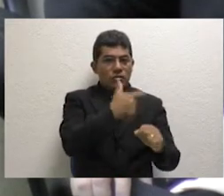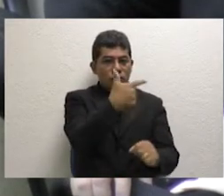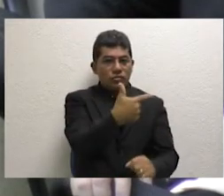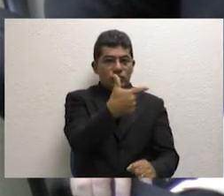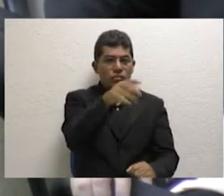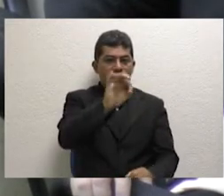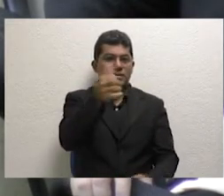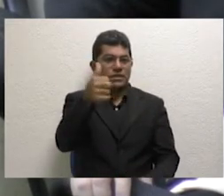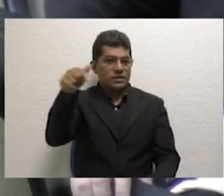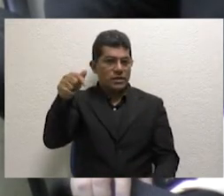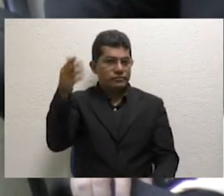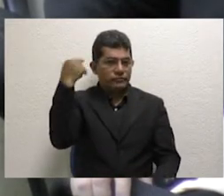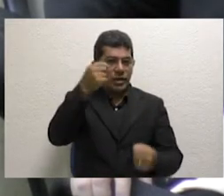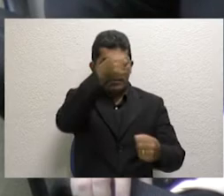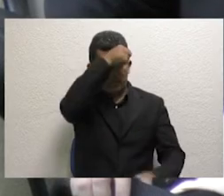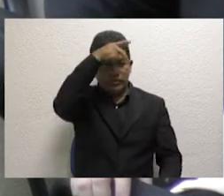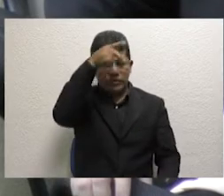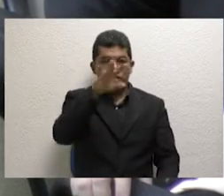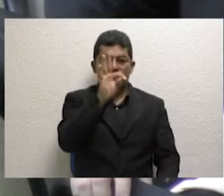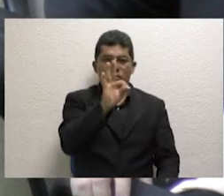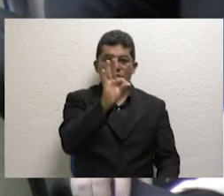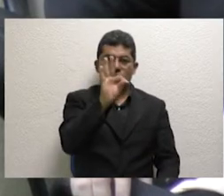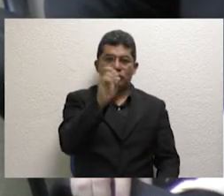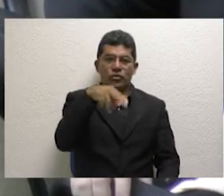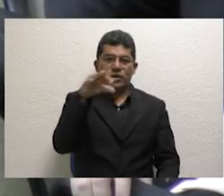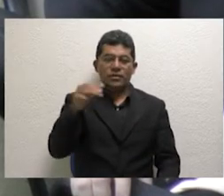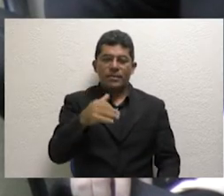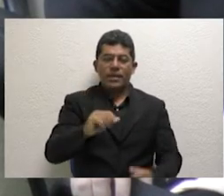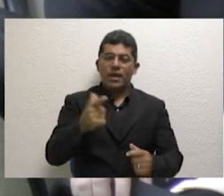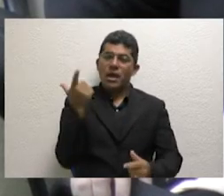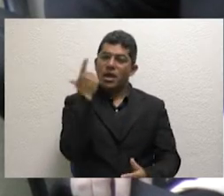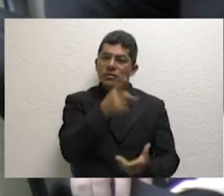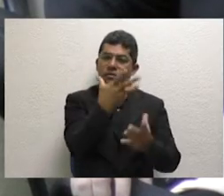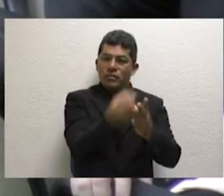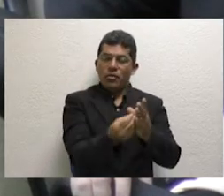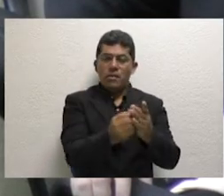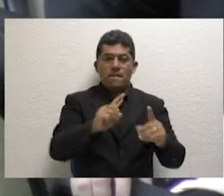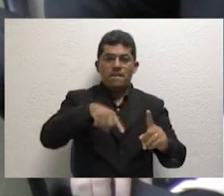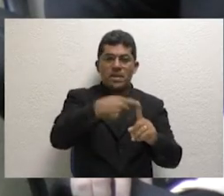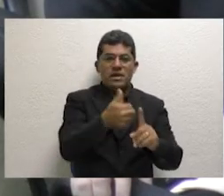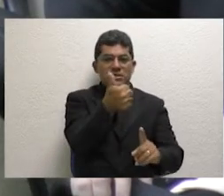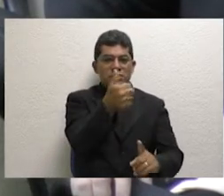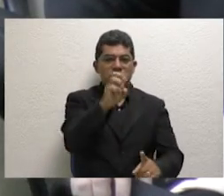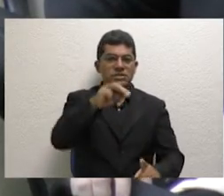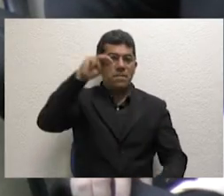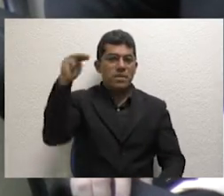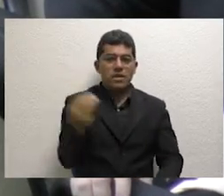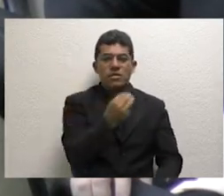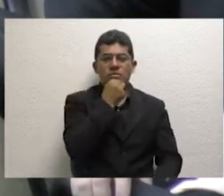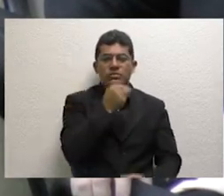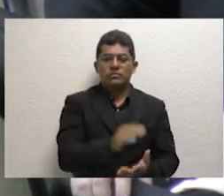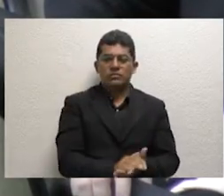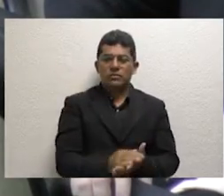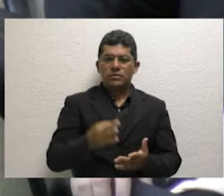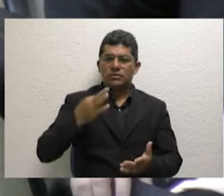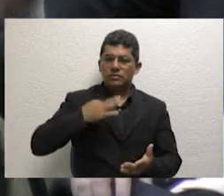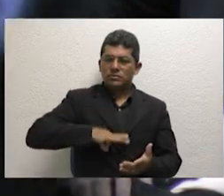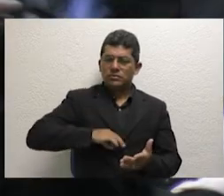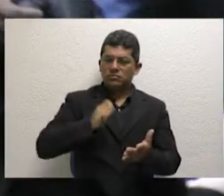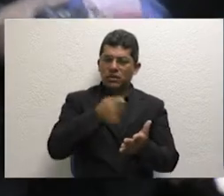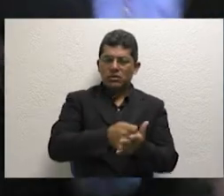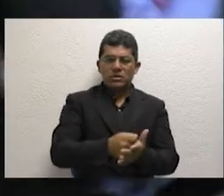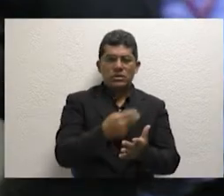a prefeitura de Tonantins recebeu mais de 15 milhões de Fundeb o abono dos professores foi 3.600 reais